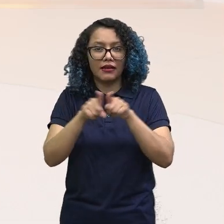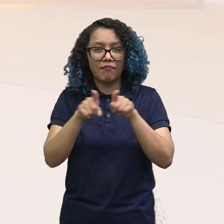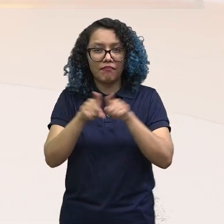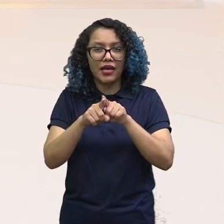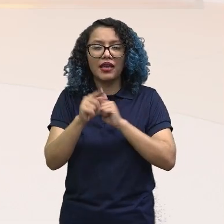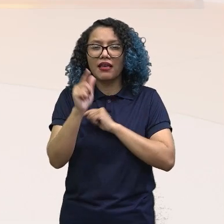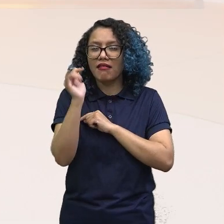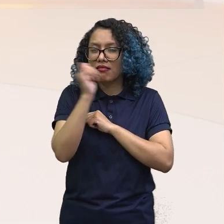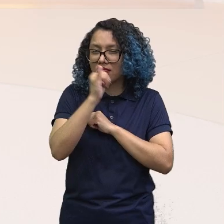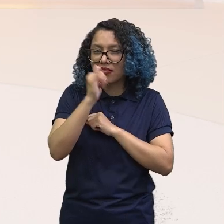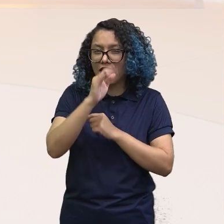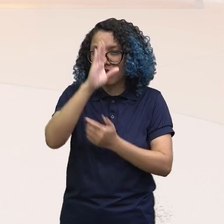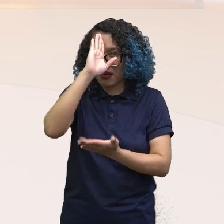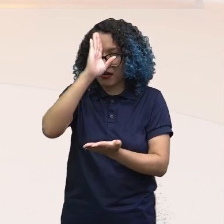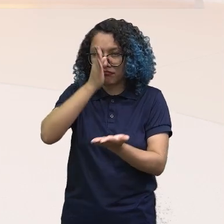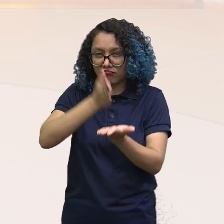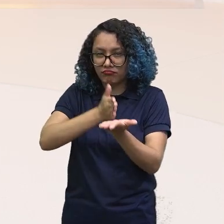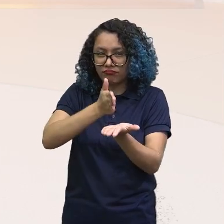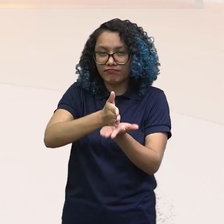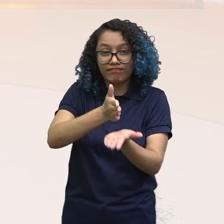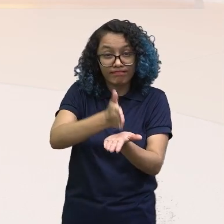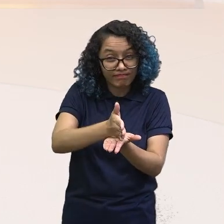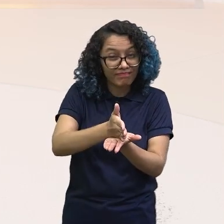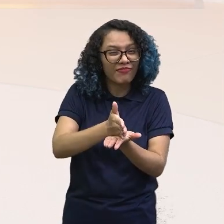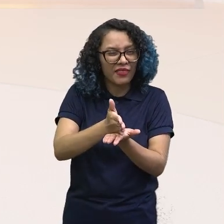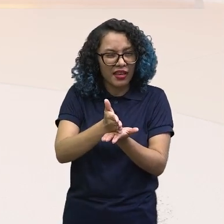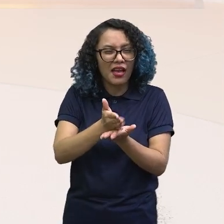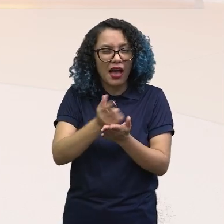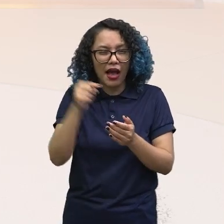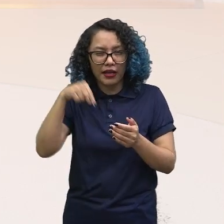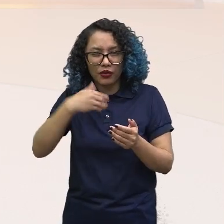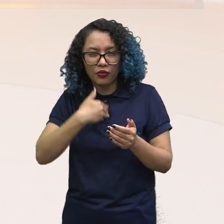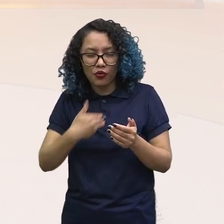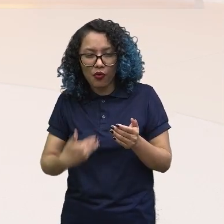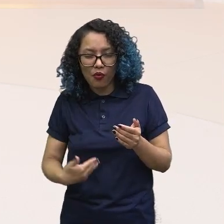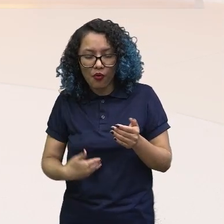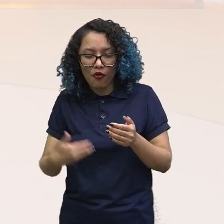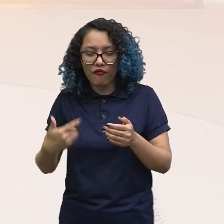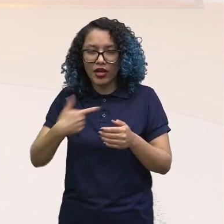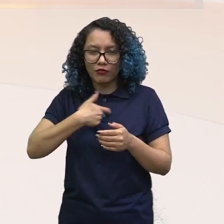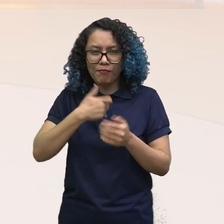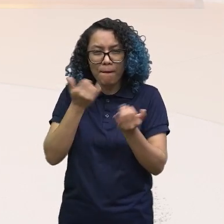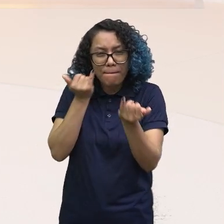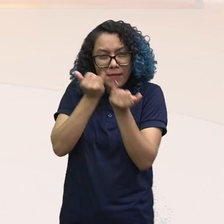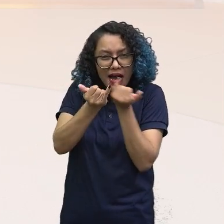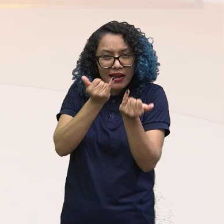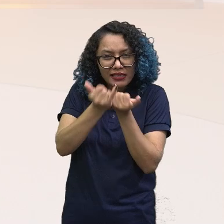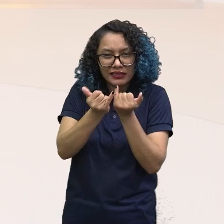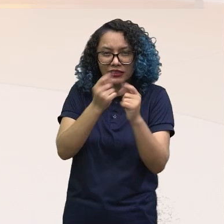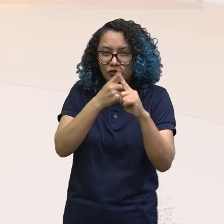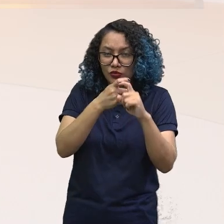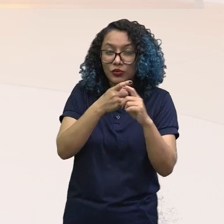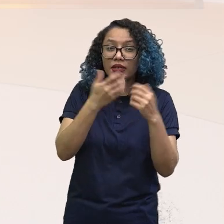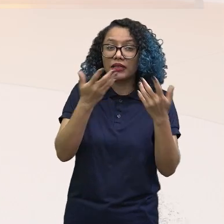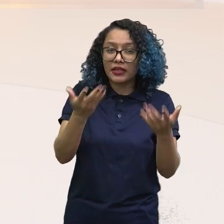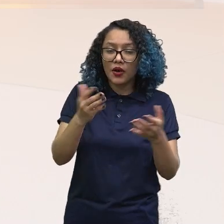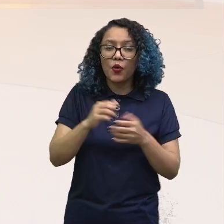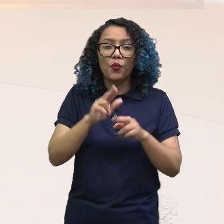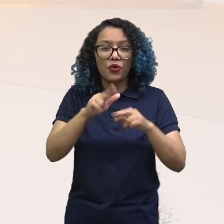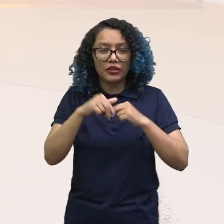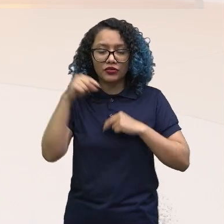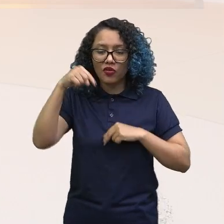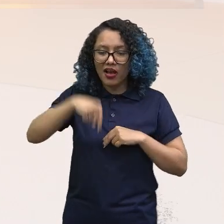fascista. E dentro desse processo, né, você começa a gerar um rebuliço